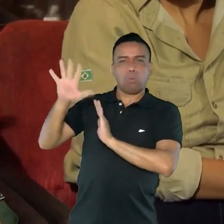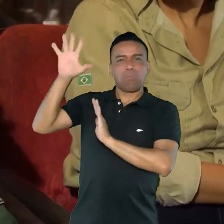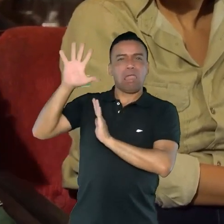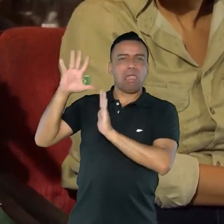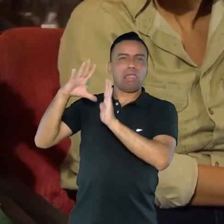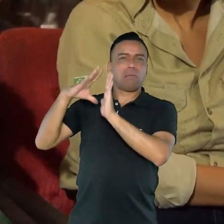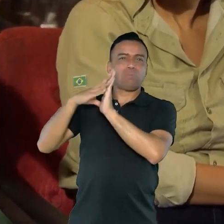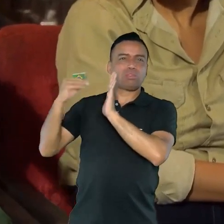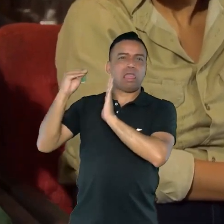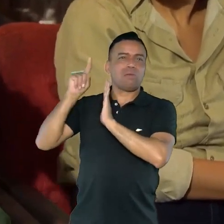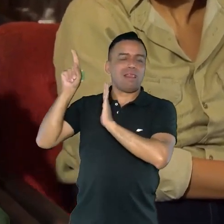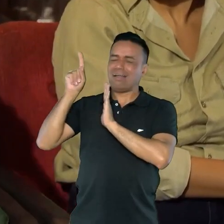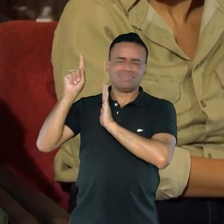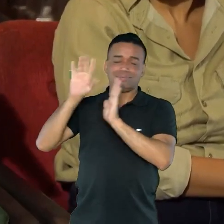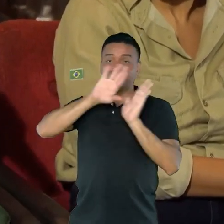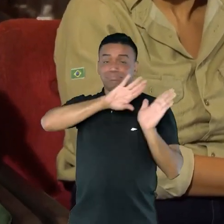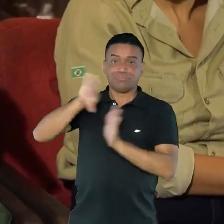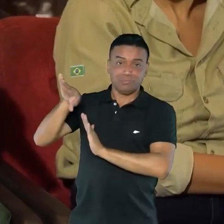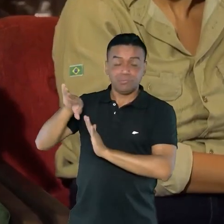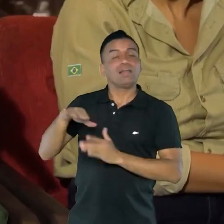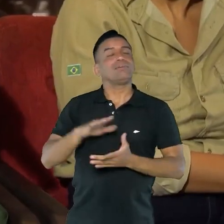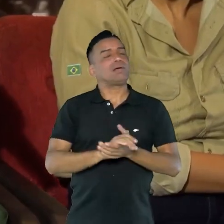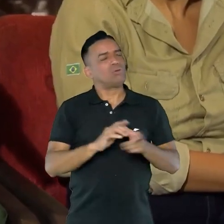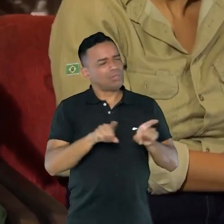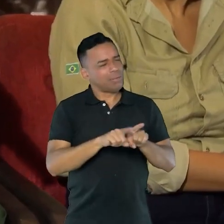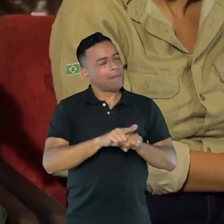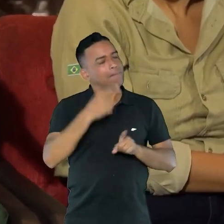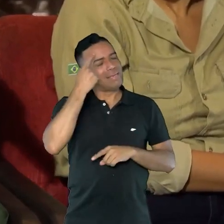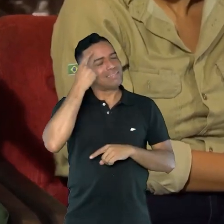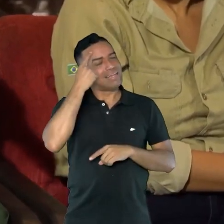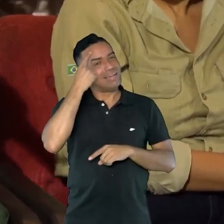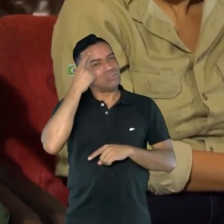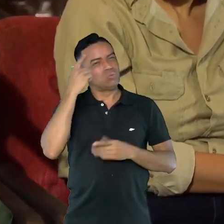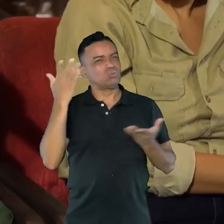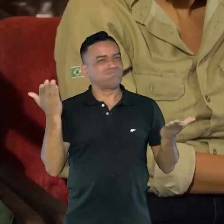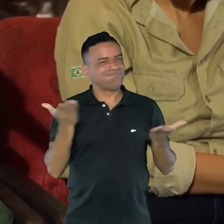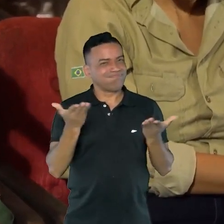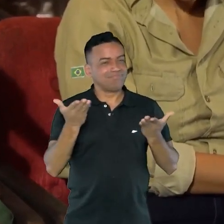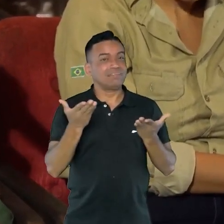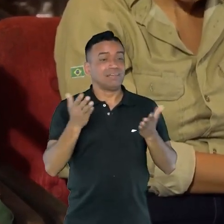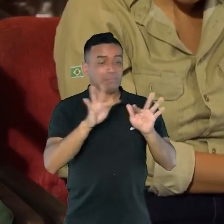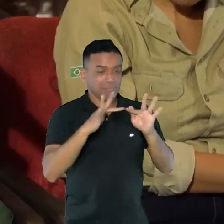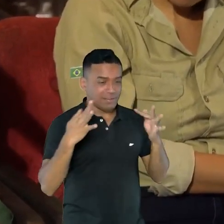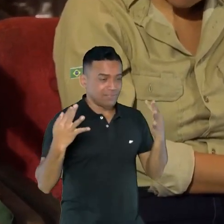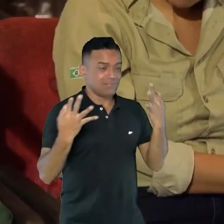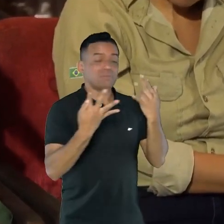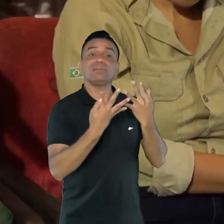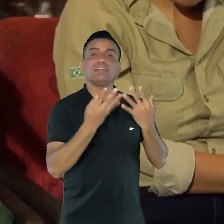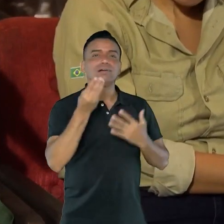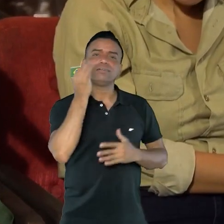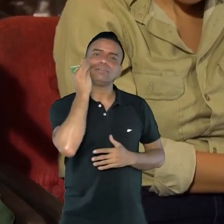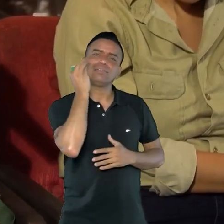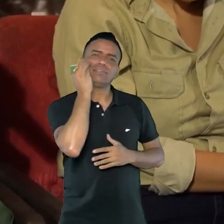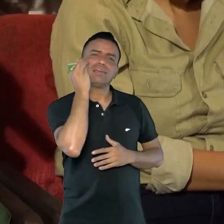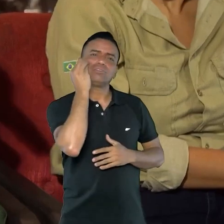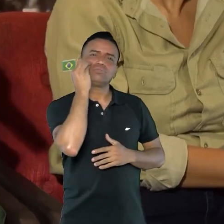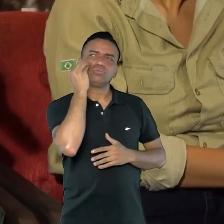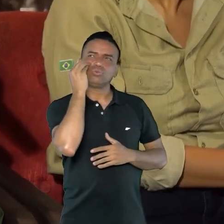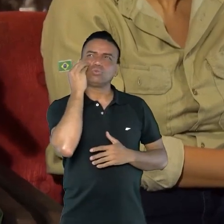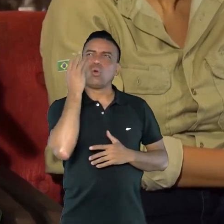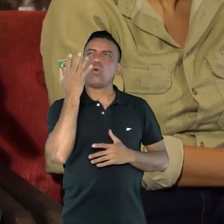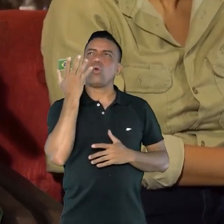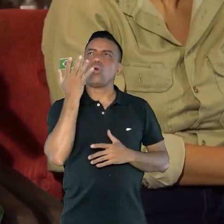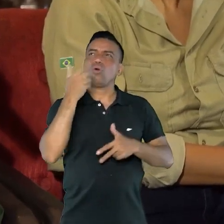enfim. E eu também tenho pensado muito sobre isso, porque recentemente eu e a minha família, a gente tentou buscar a nossa